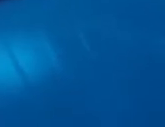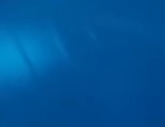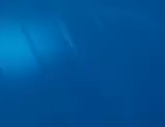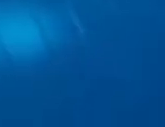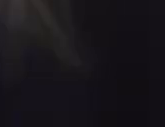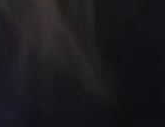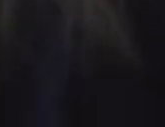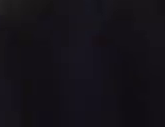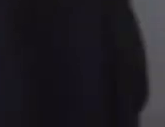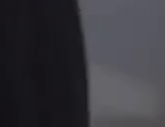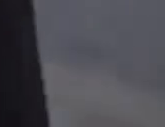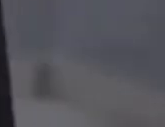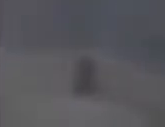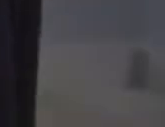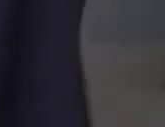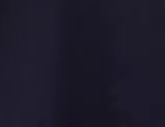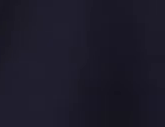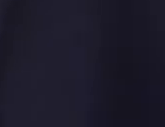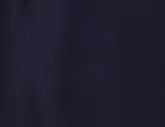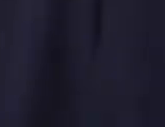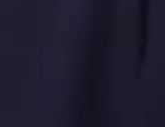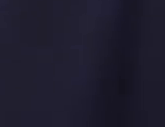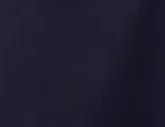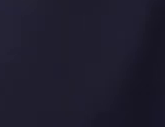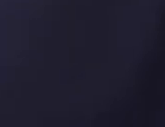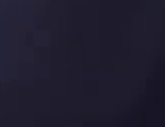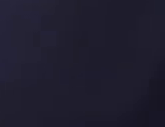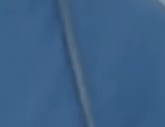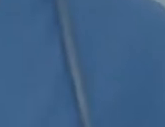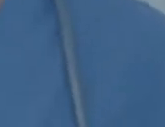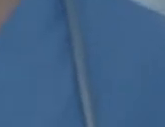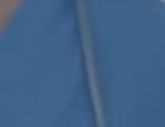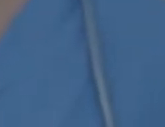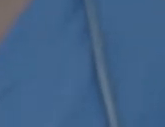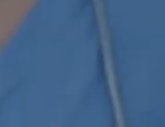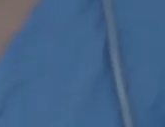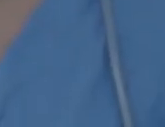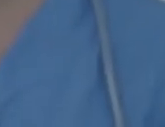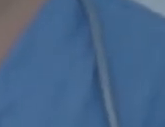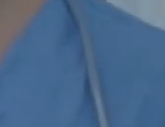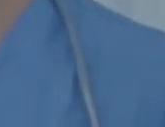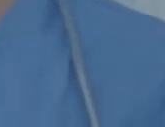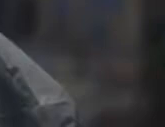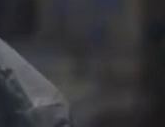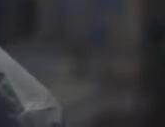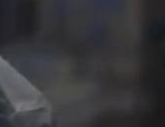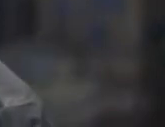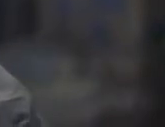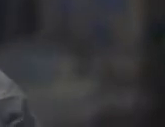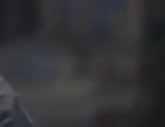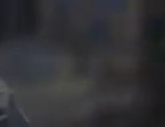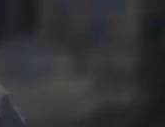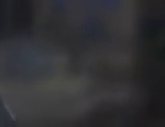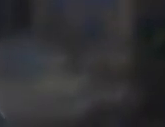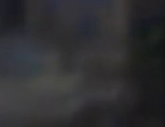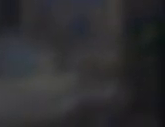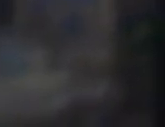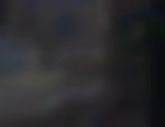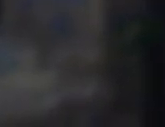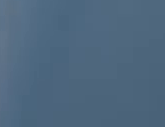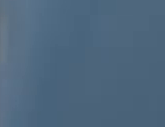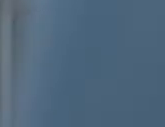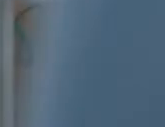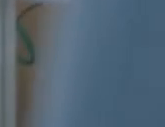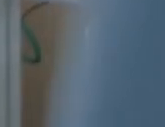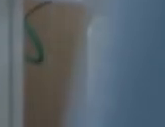mente e o corpo. Outros a carregam no vocabulário, desejando a quem se quer bem. Somos a Rede Américas